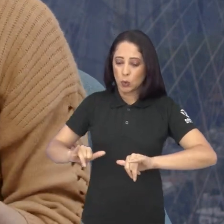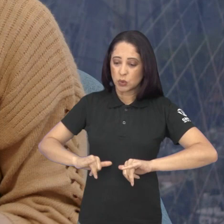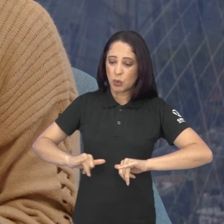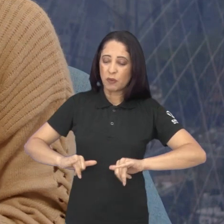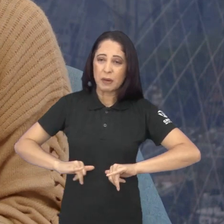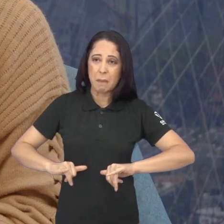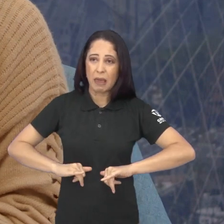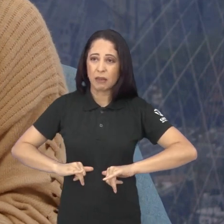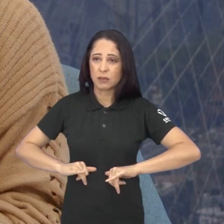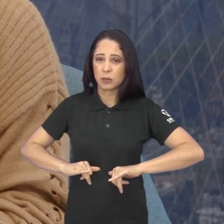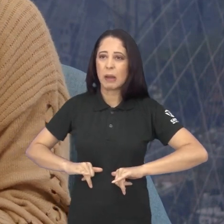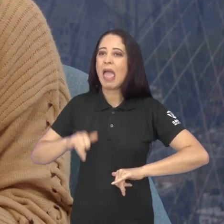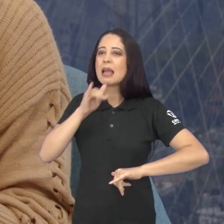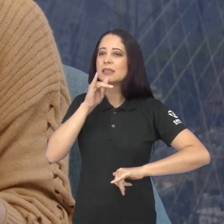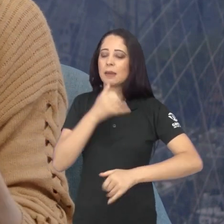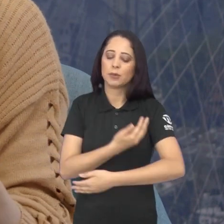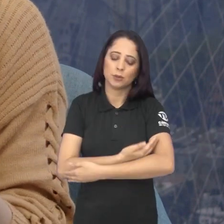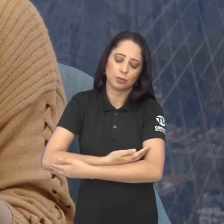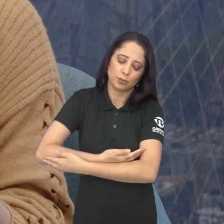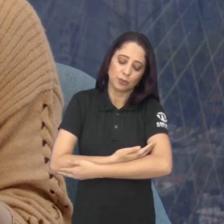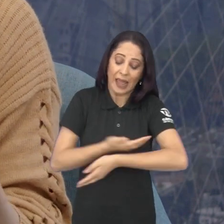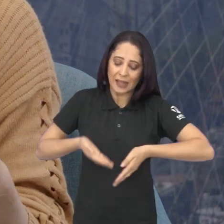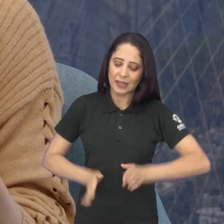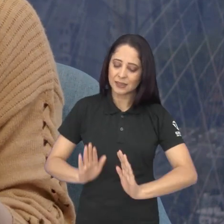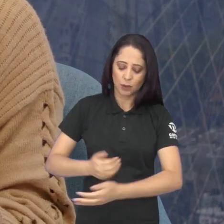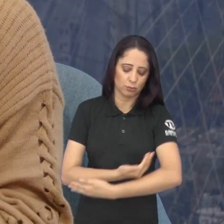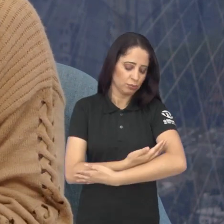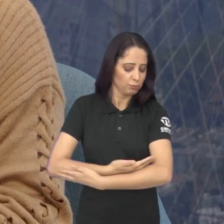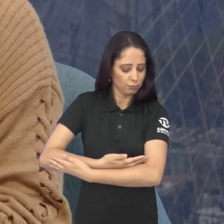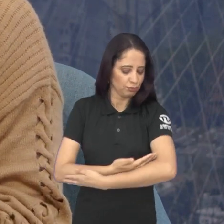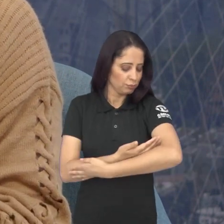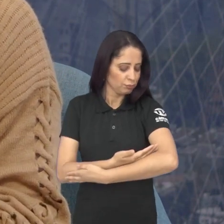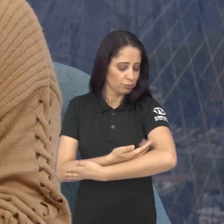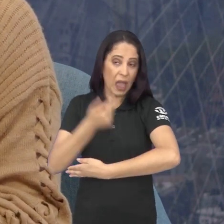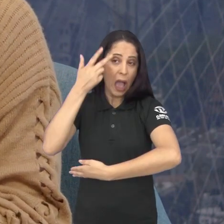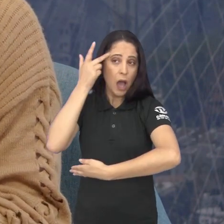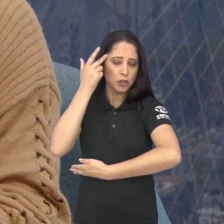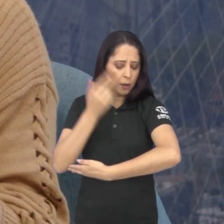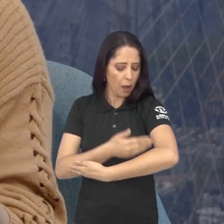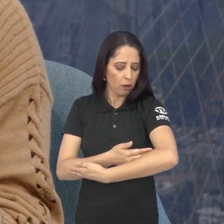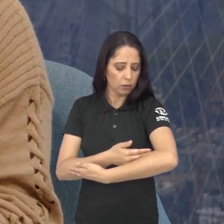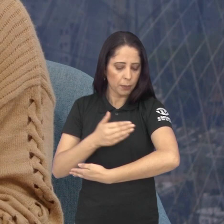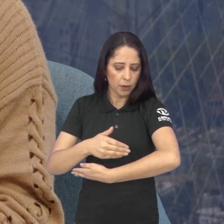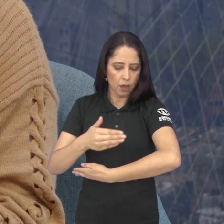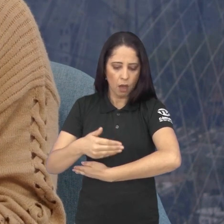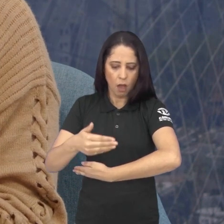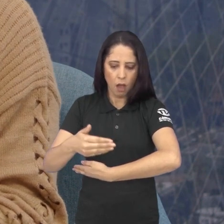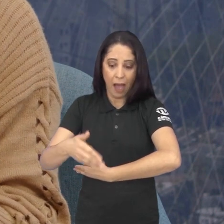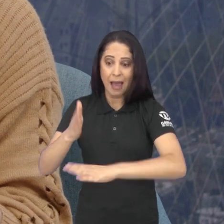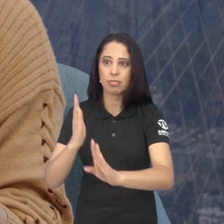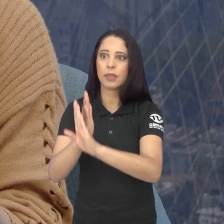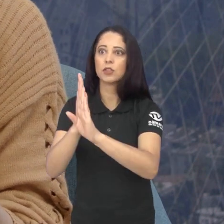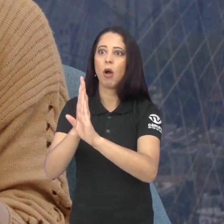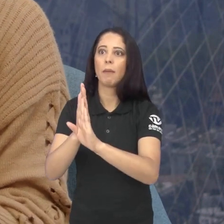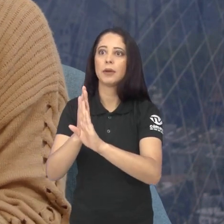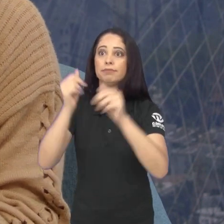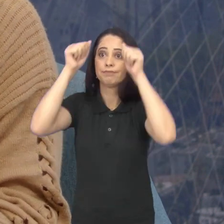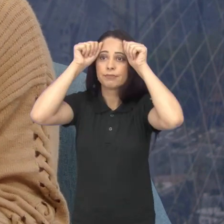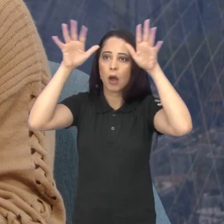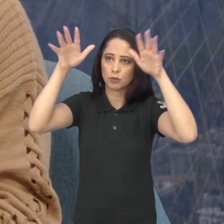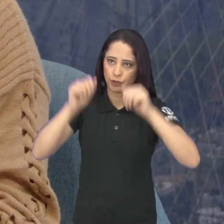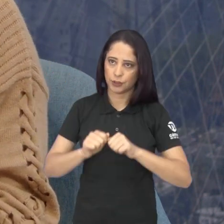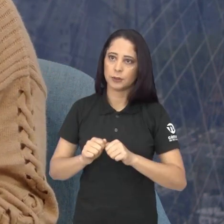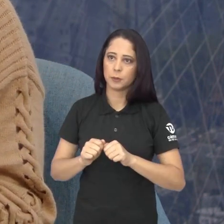no nascimento da criança. Hoje o autismo, ele pode ser diagnosticado precocemente, por volta